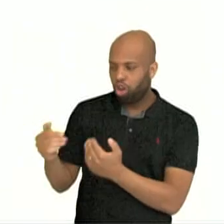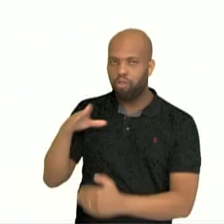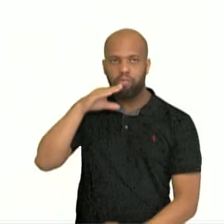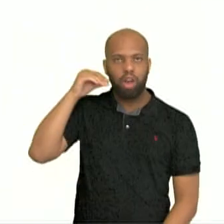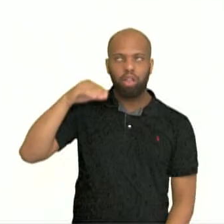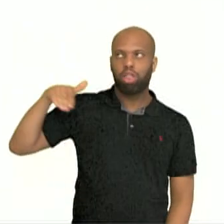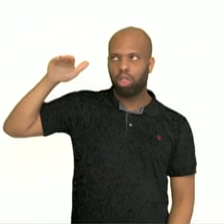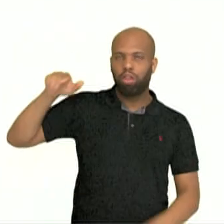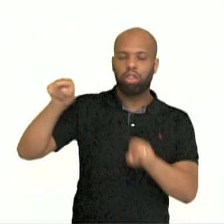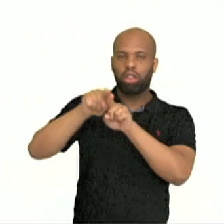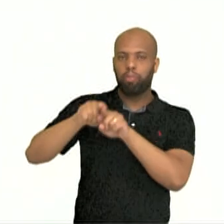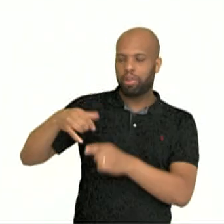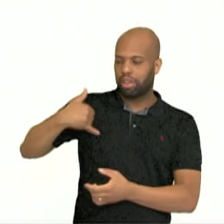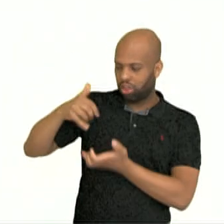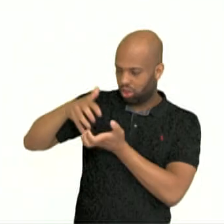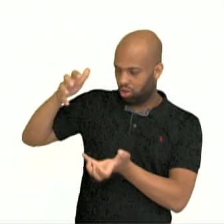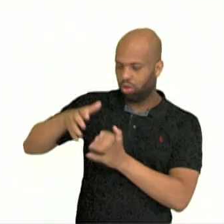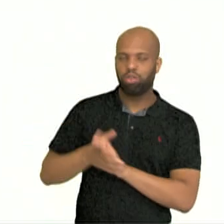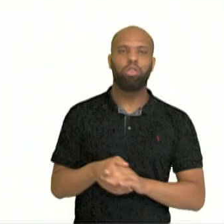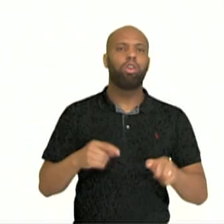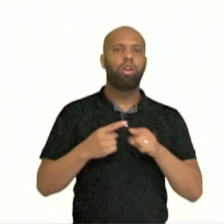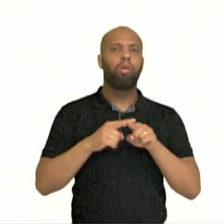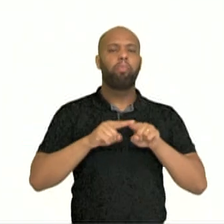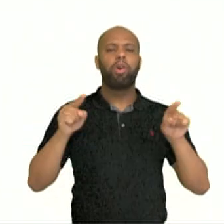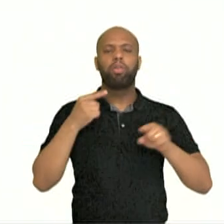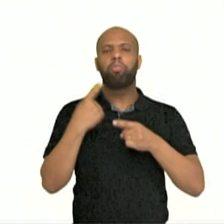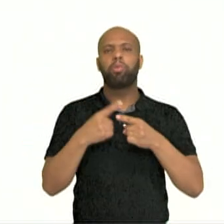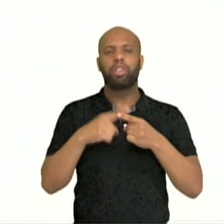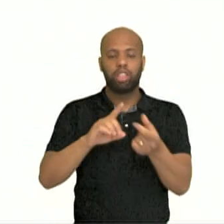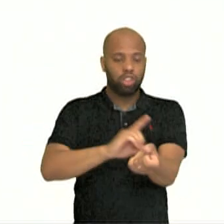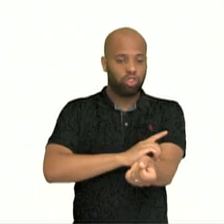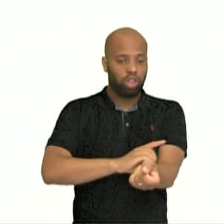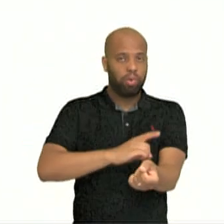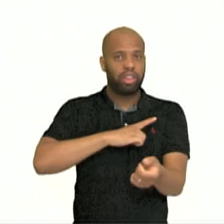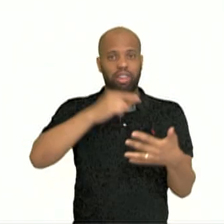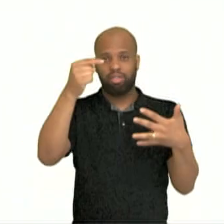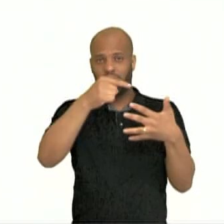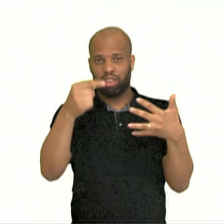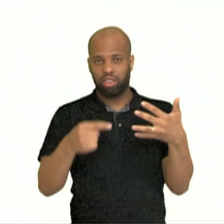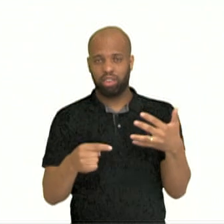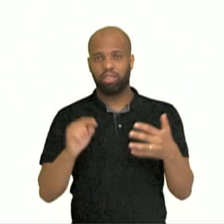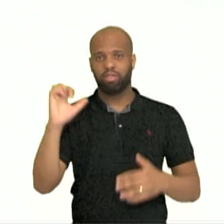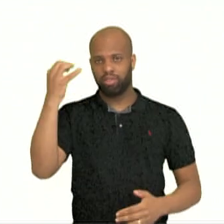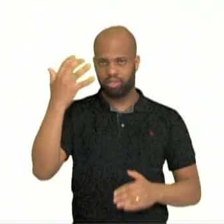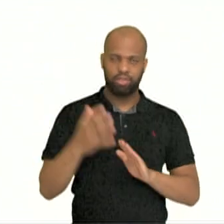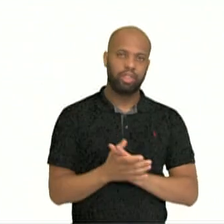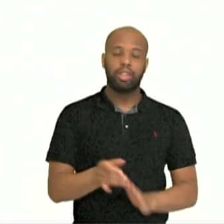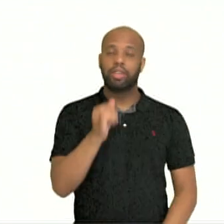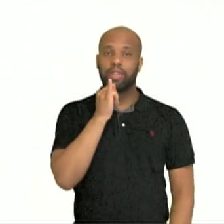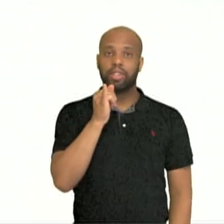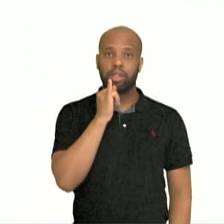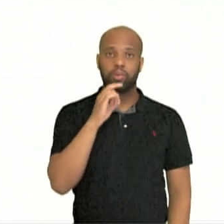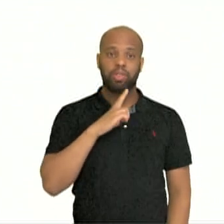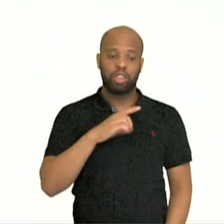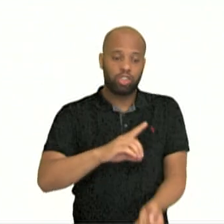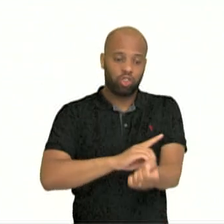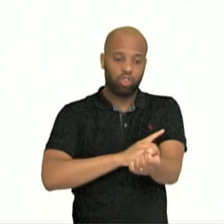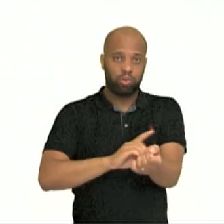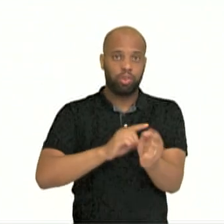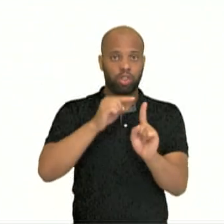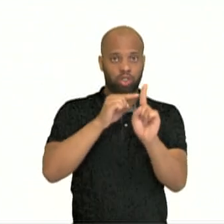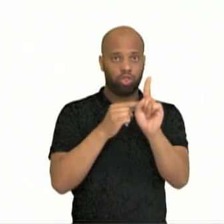causas? As causas da diabetes podem ser diversas. Por exemplo, no tipo 1, há